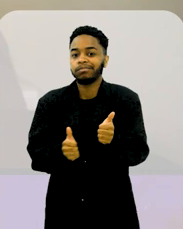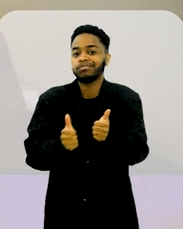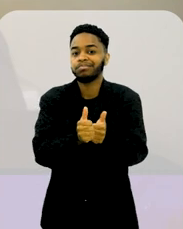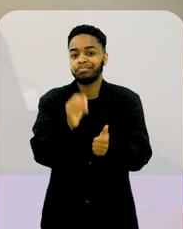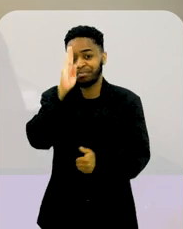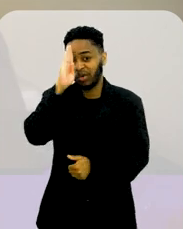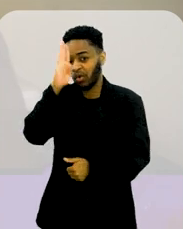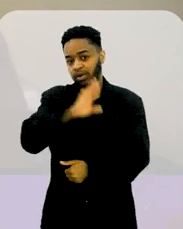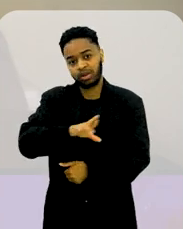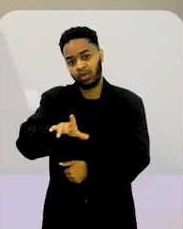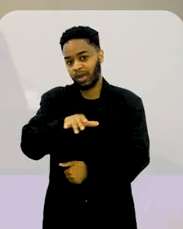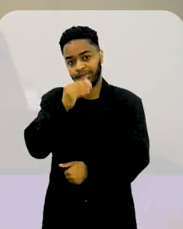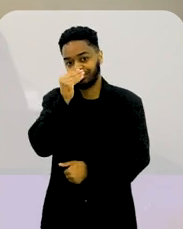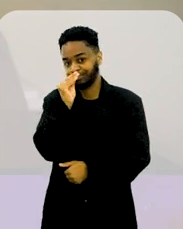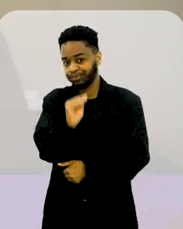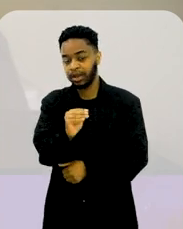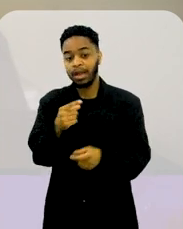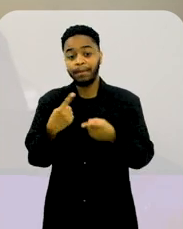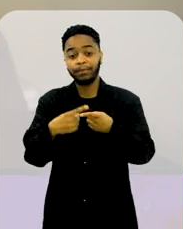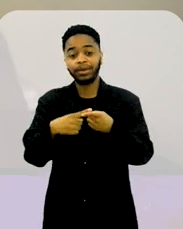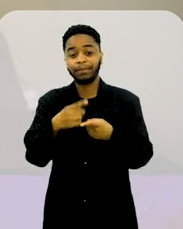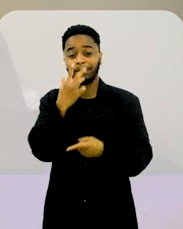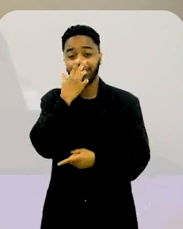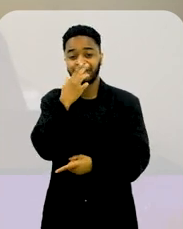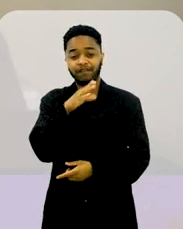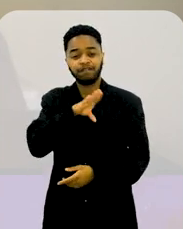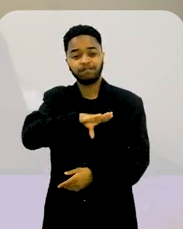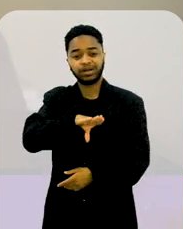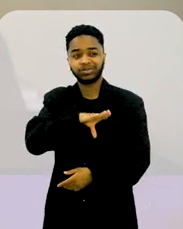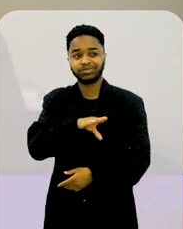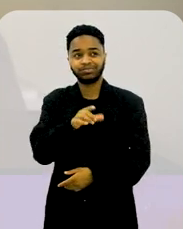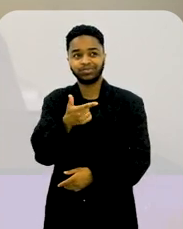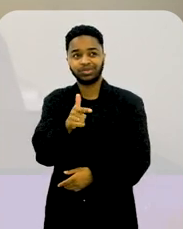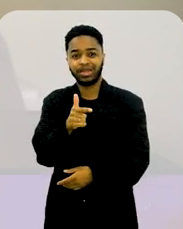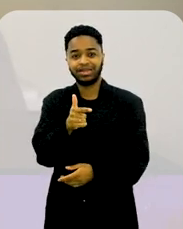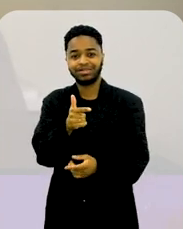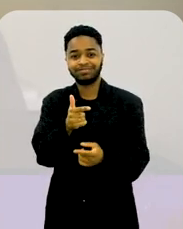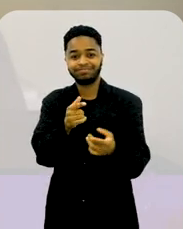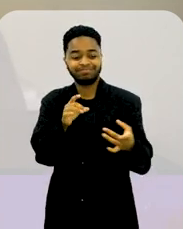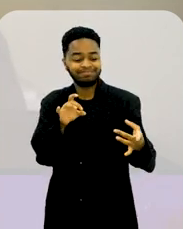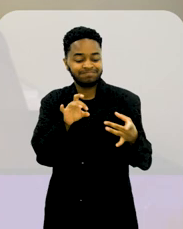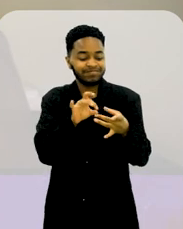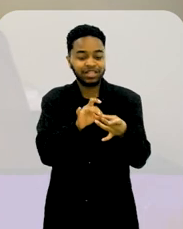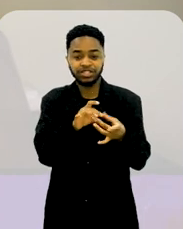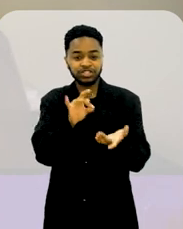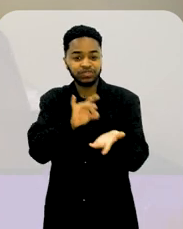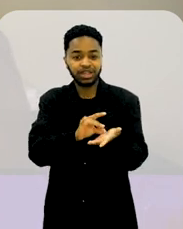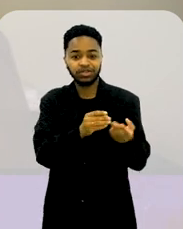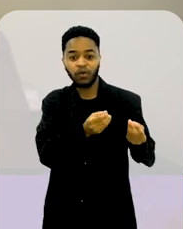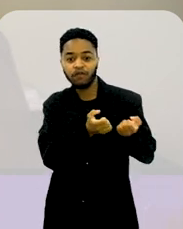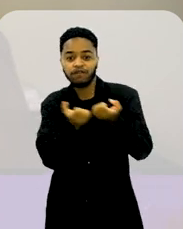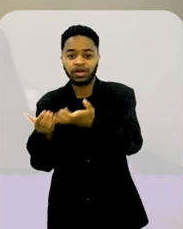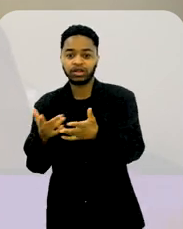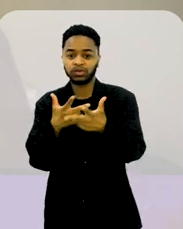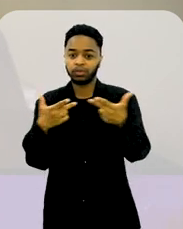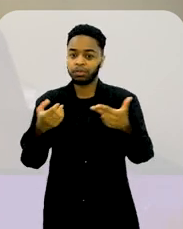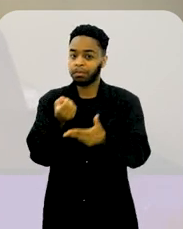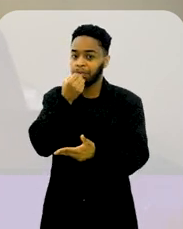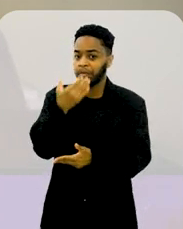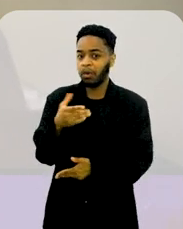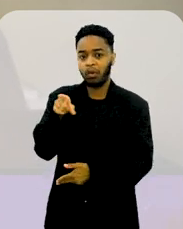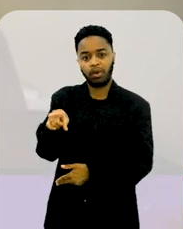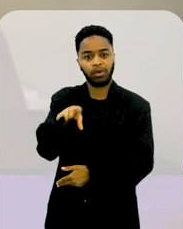tem o Vasco da Gama como um laço eh que possa realmente trazer algo benéfico para o clube